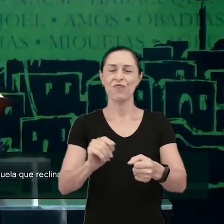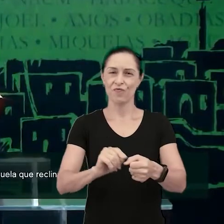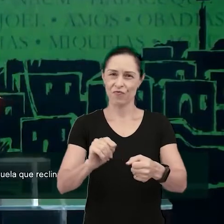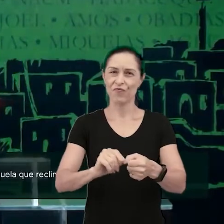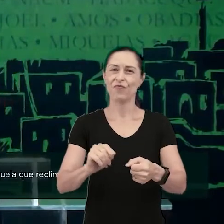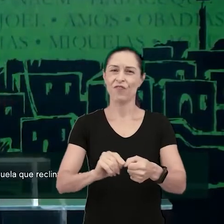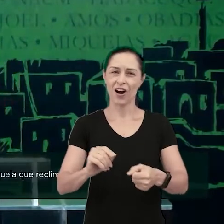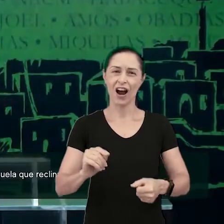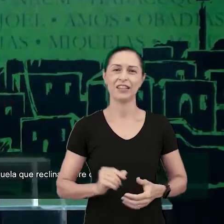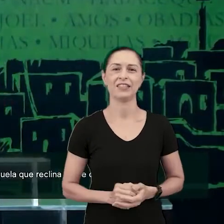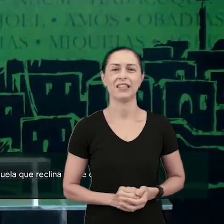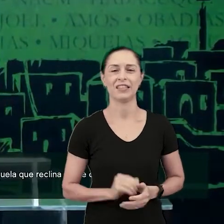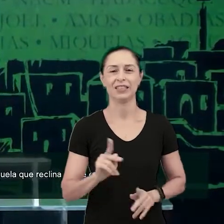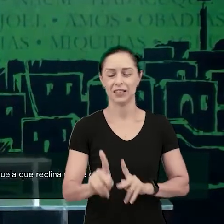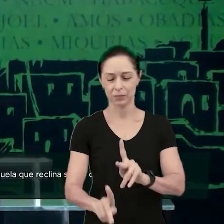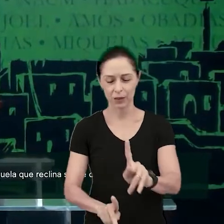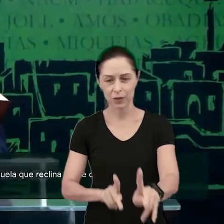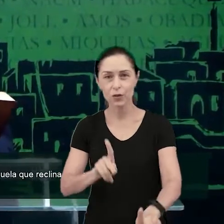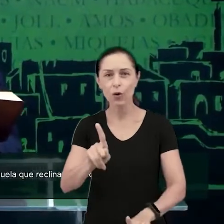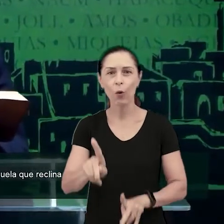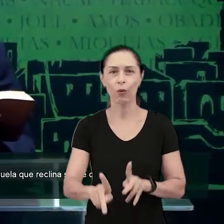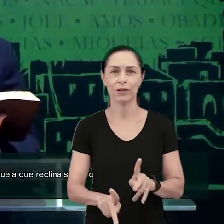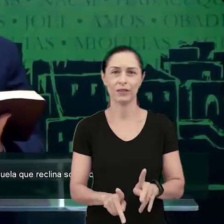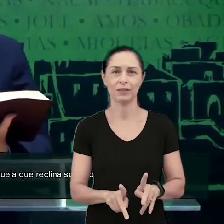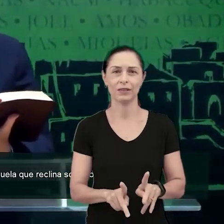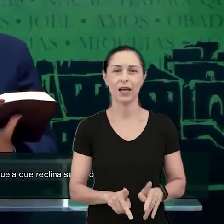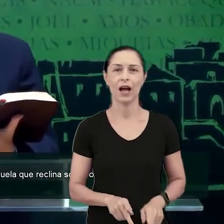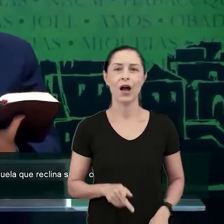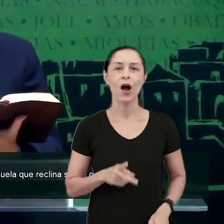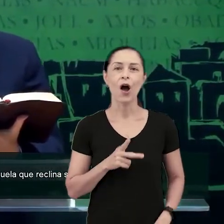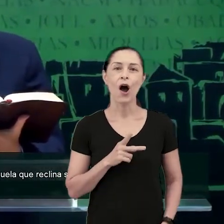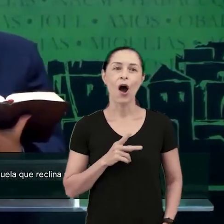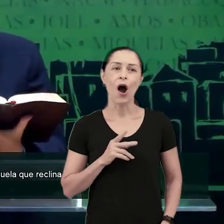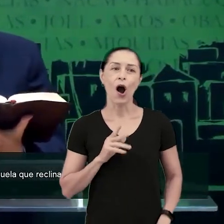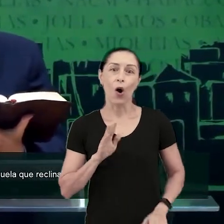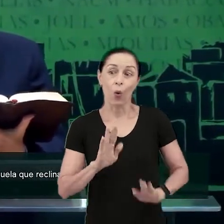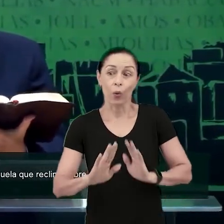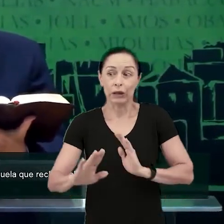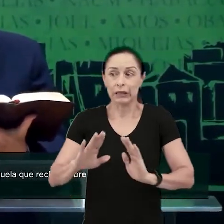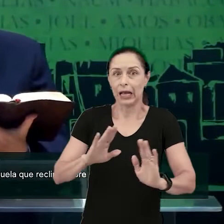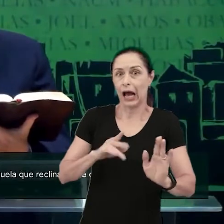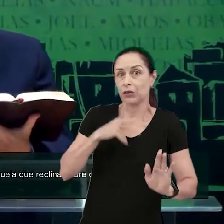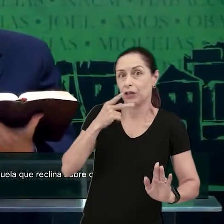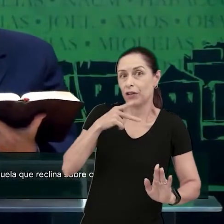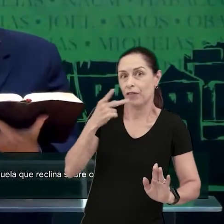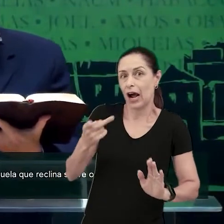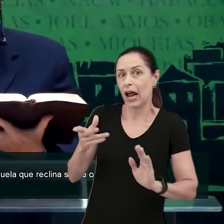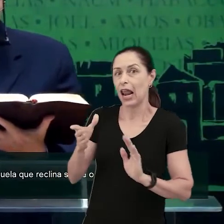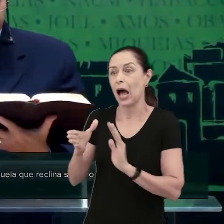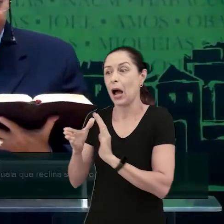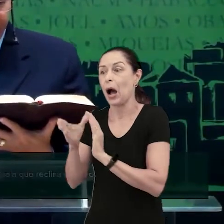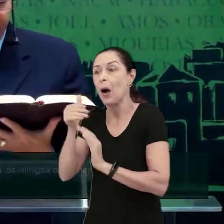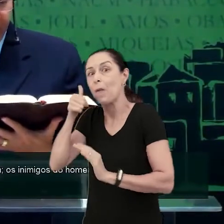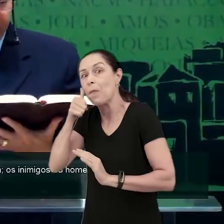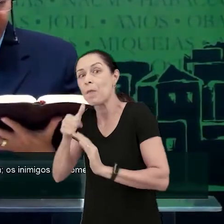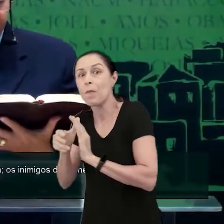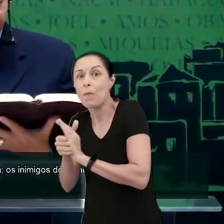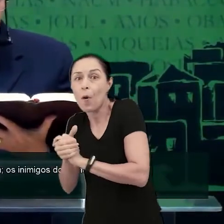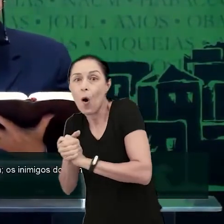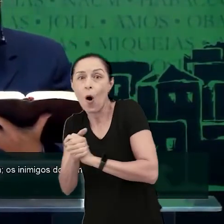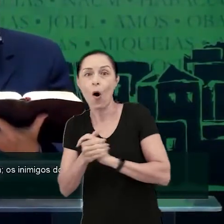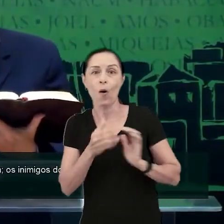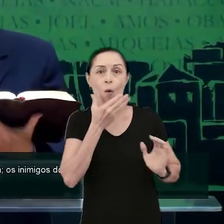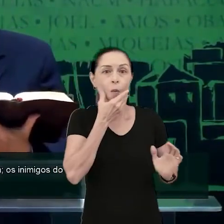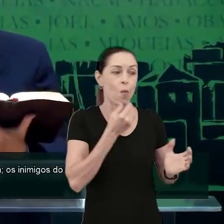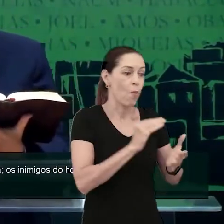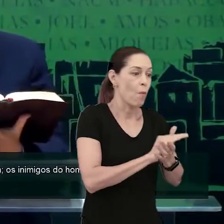Guarda a porta de tua boca, aquela que reclina sobre o teu peito. Porque o filho despreza o pai, a filha se